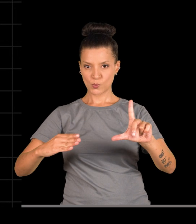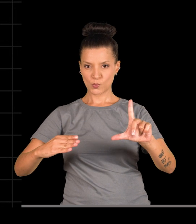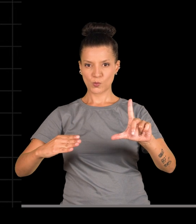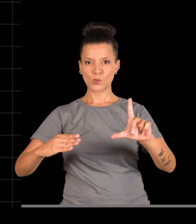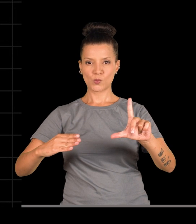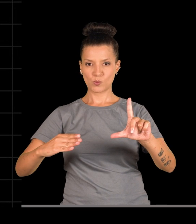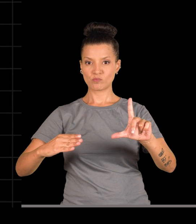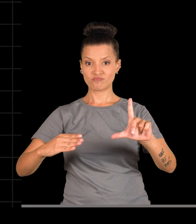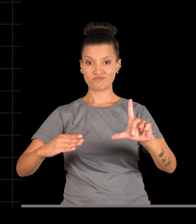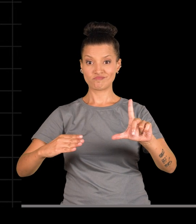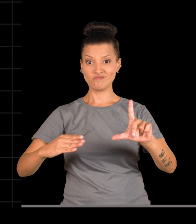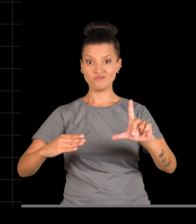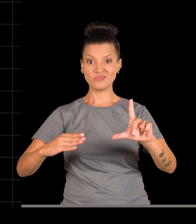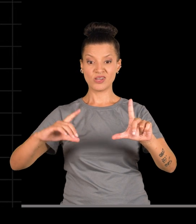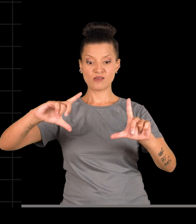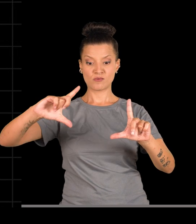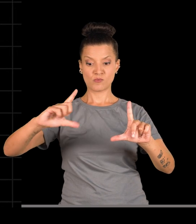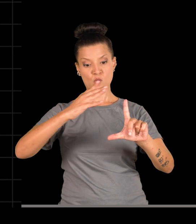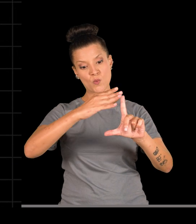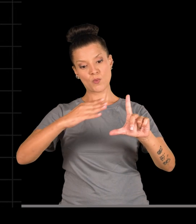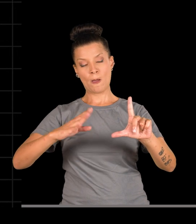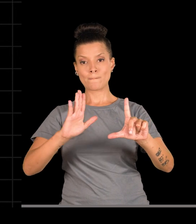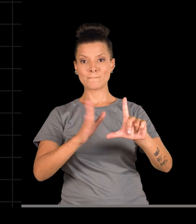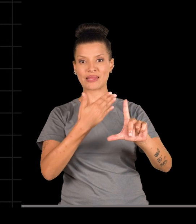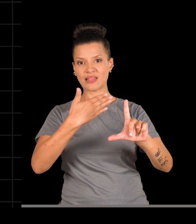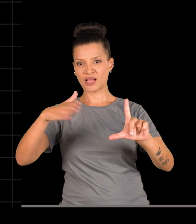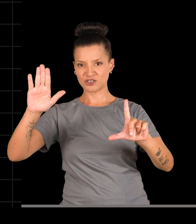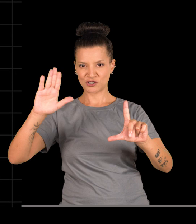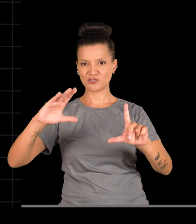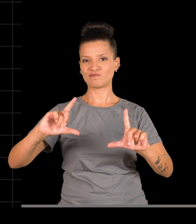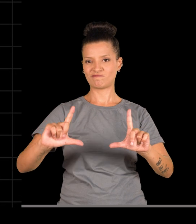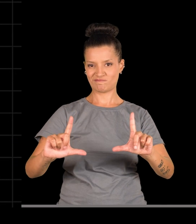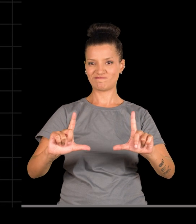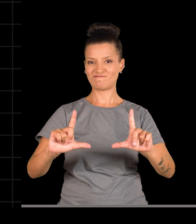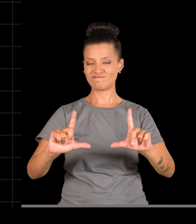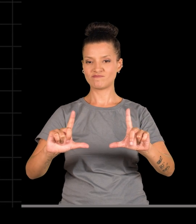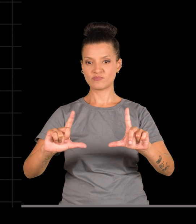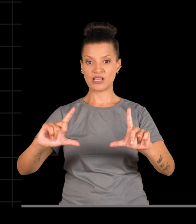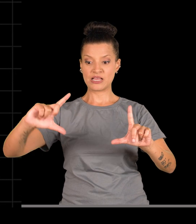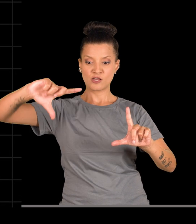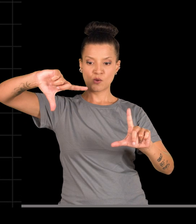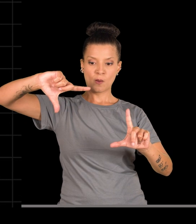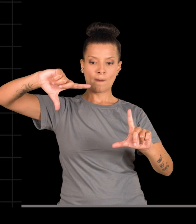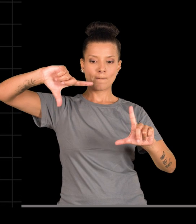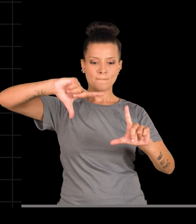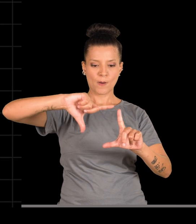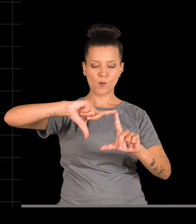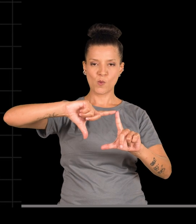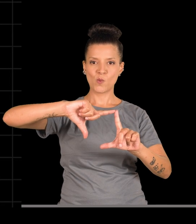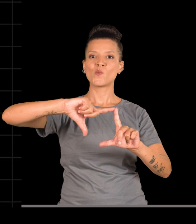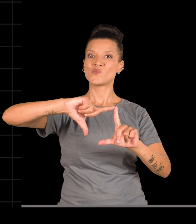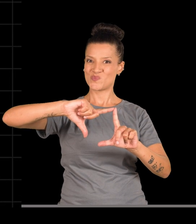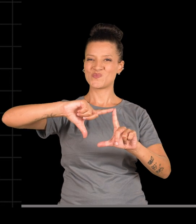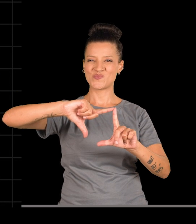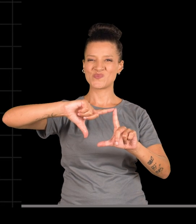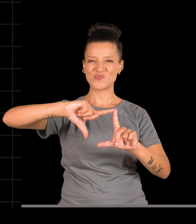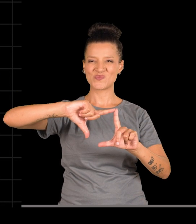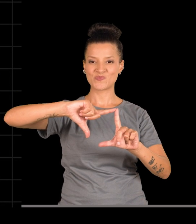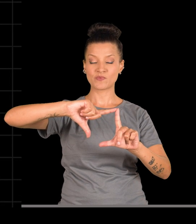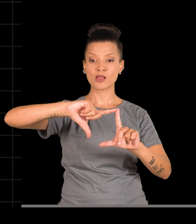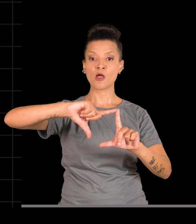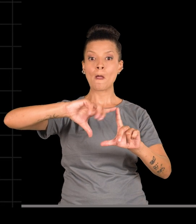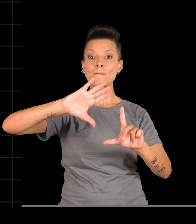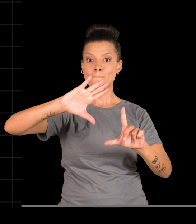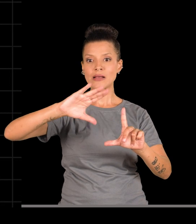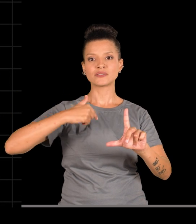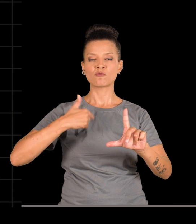essa diagonal que vem daqui até aqui assim, né, eu divido esse quadrado ao meio, né? Então, essas duas peças aqui, quando unidas, elas